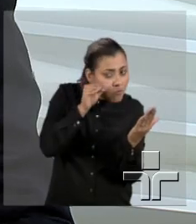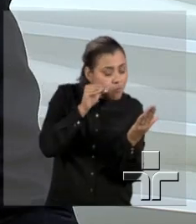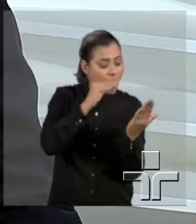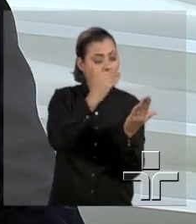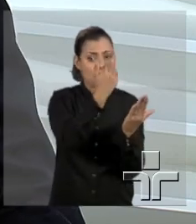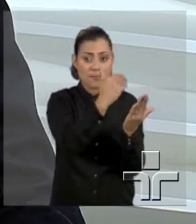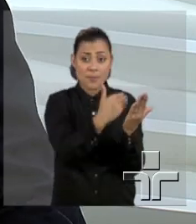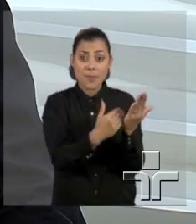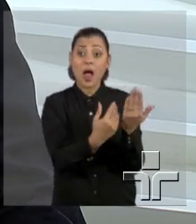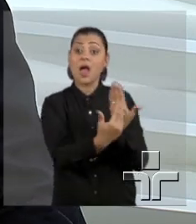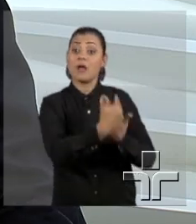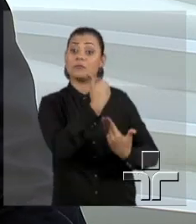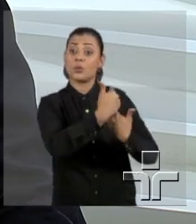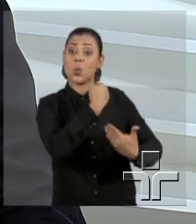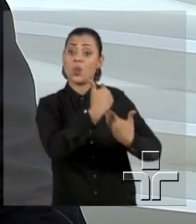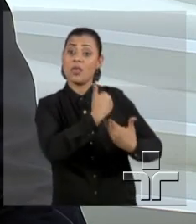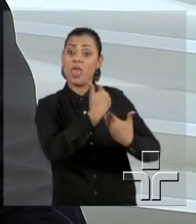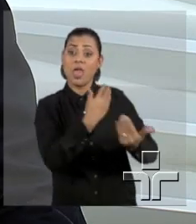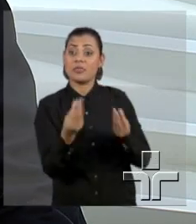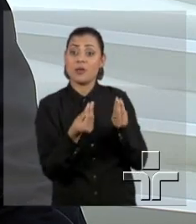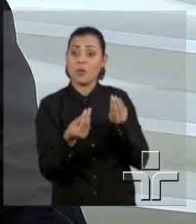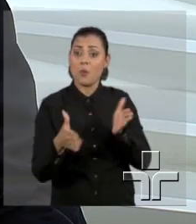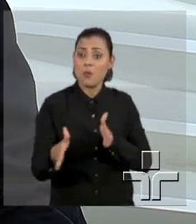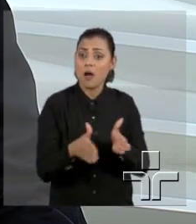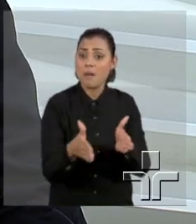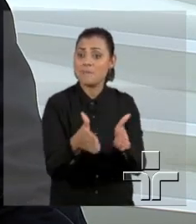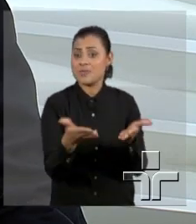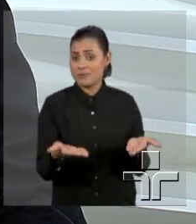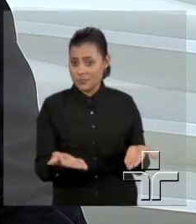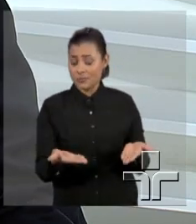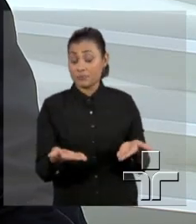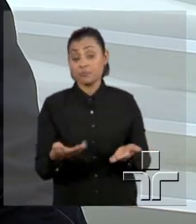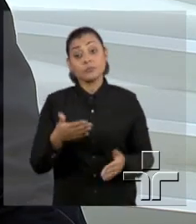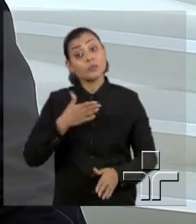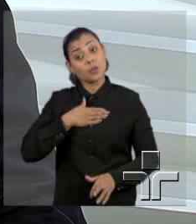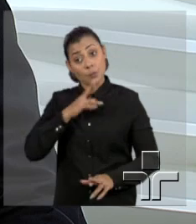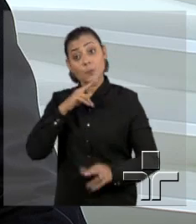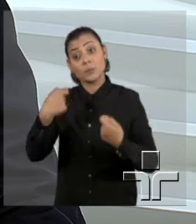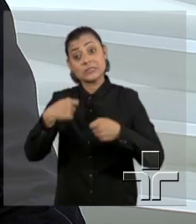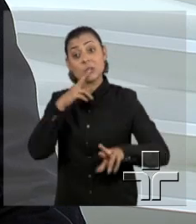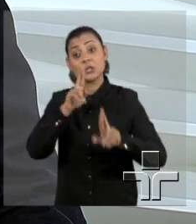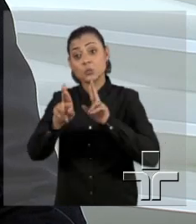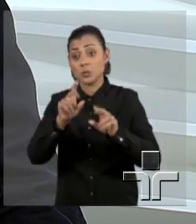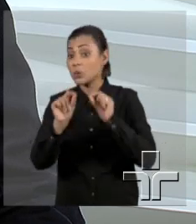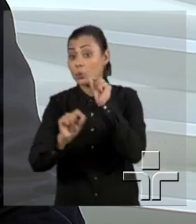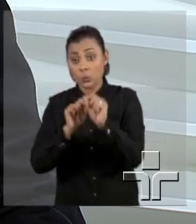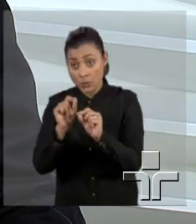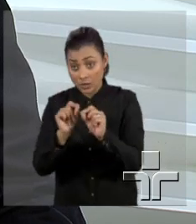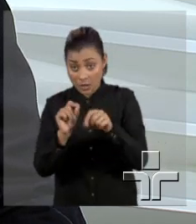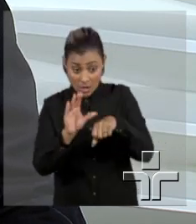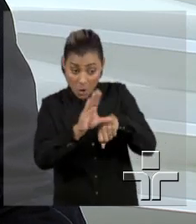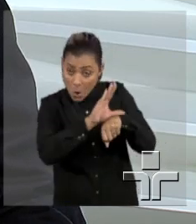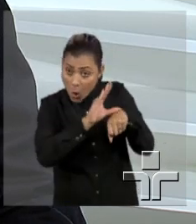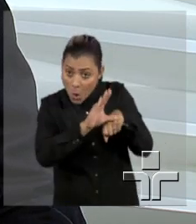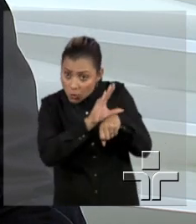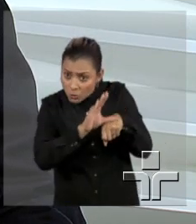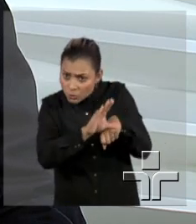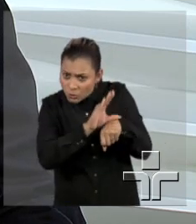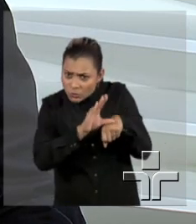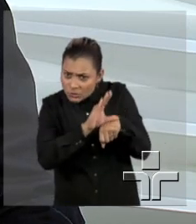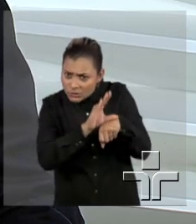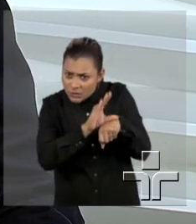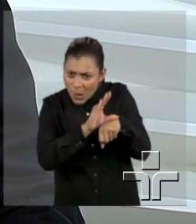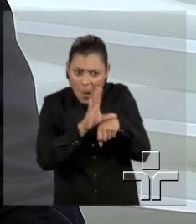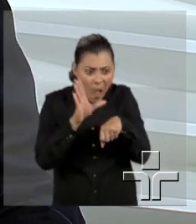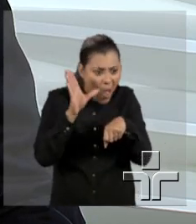né? E, infelizmente, eu tenho que responder a você que não, a Constituição não está sendo